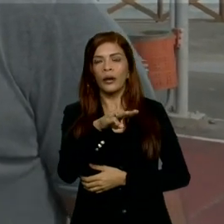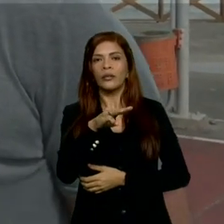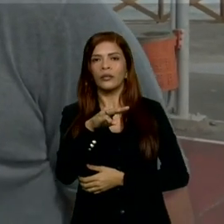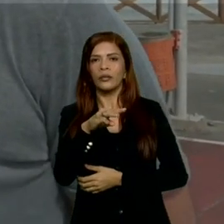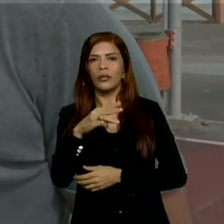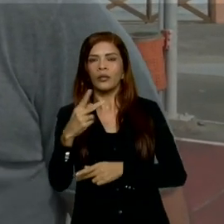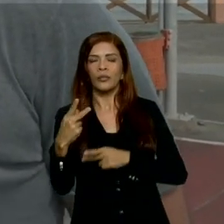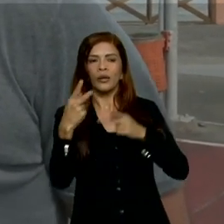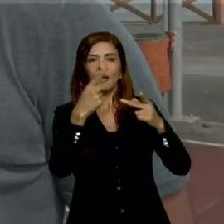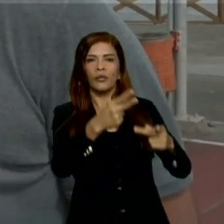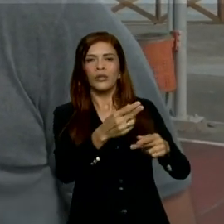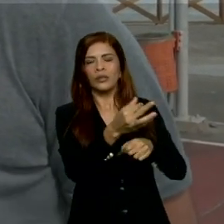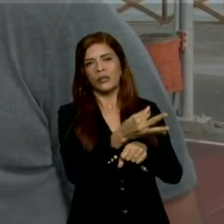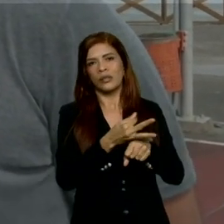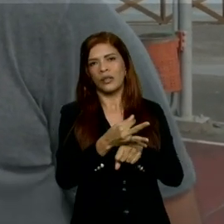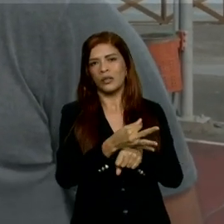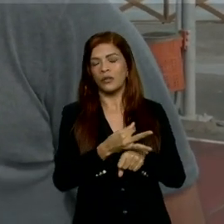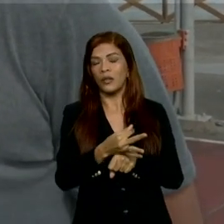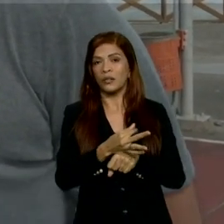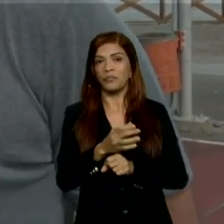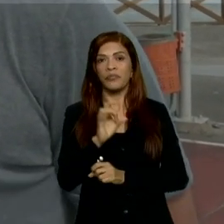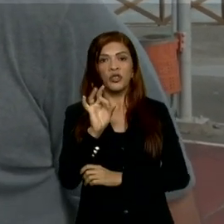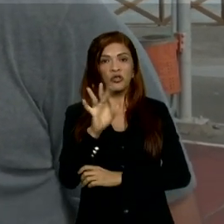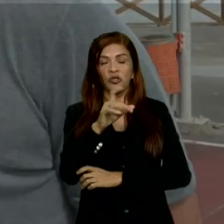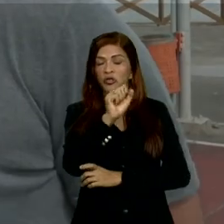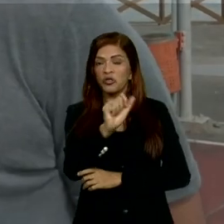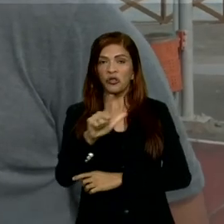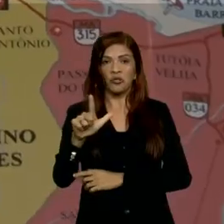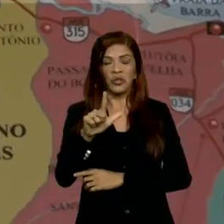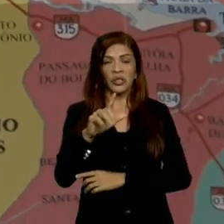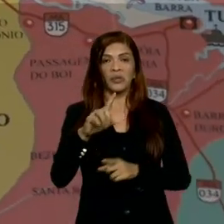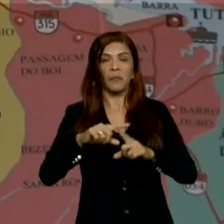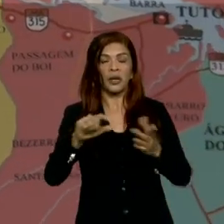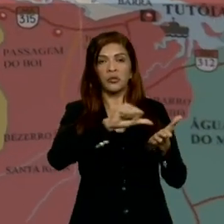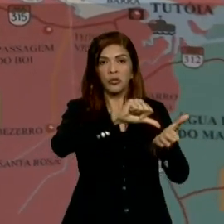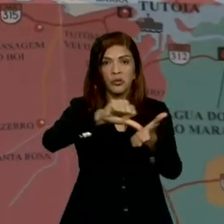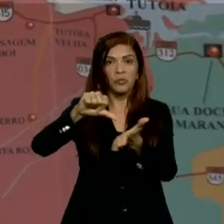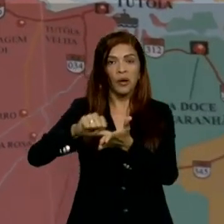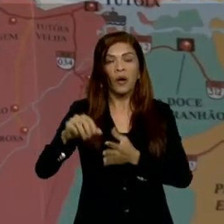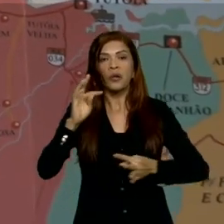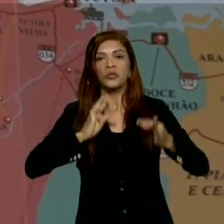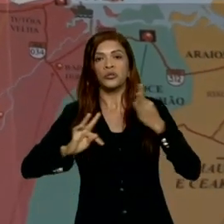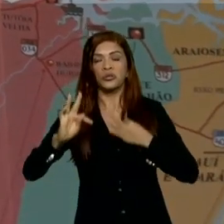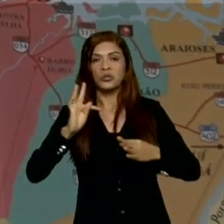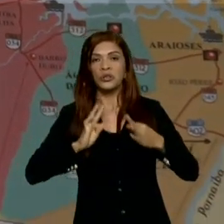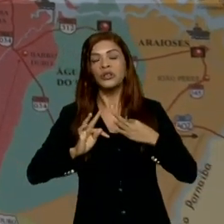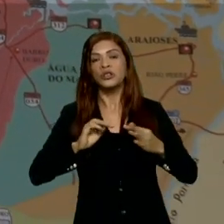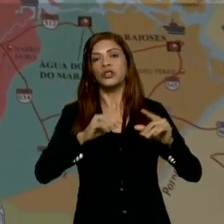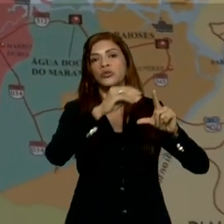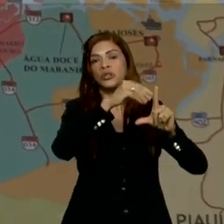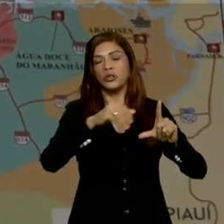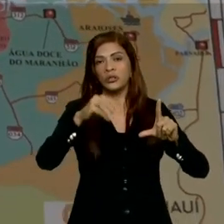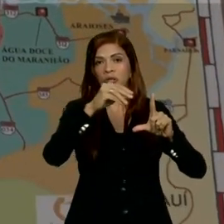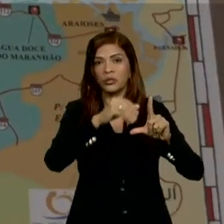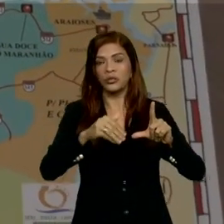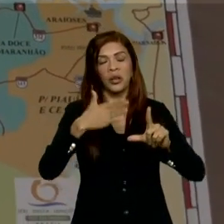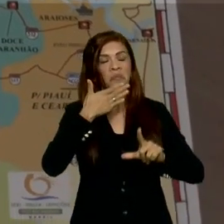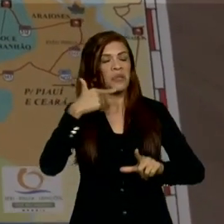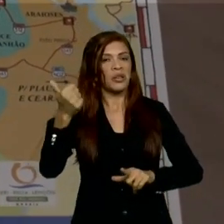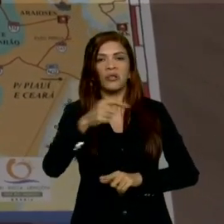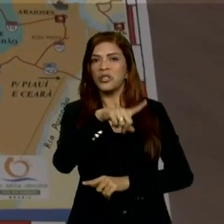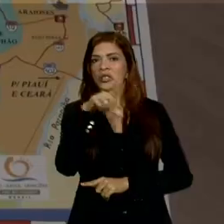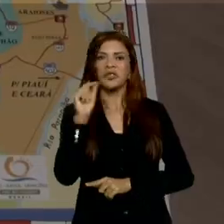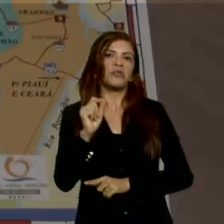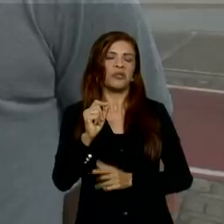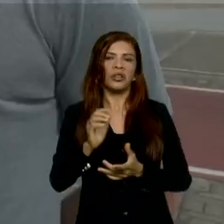férias para ele não apenas São Luís mas os polos turísticos atins e os lençóis maranhenses foram a melhor escolha que